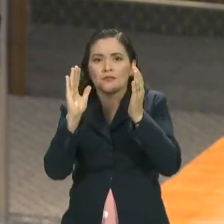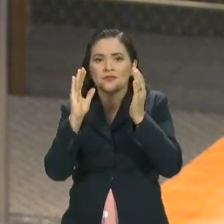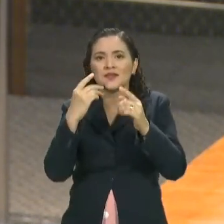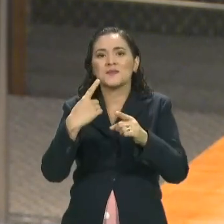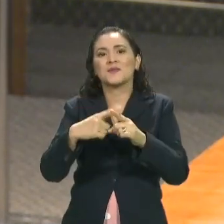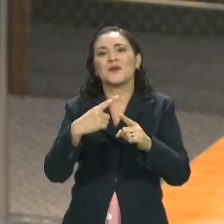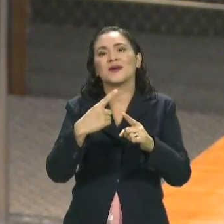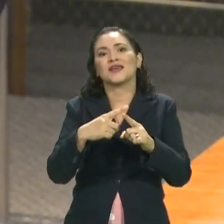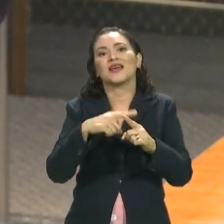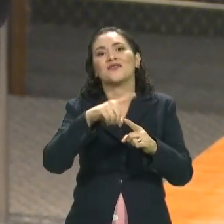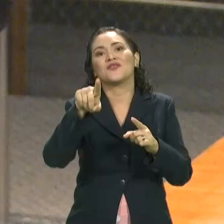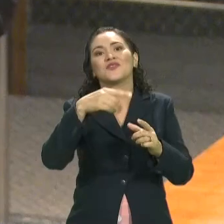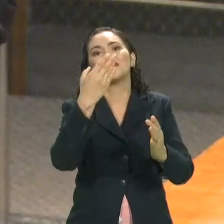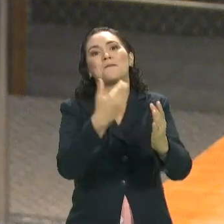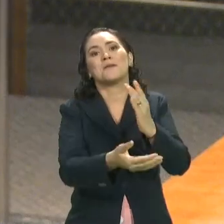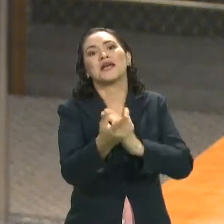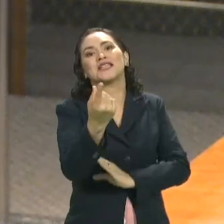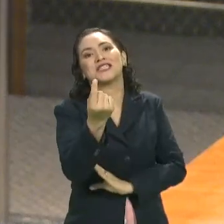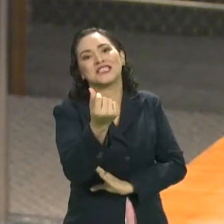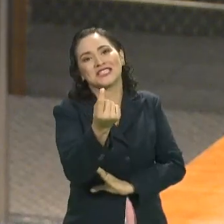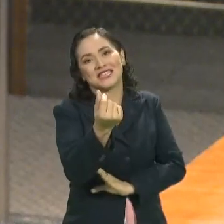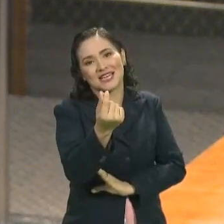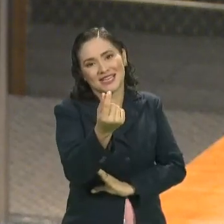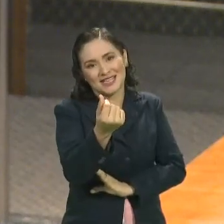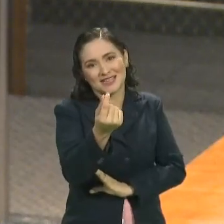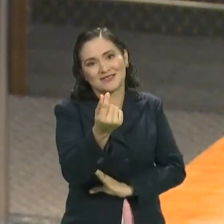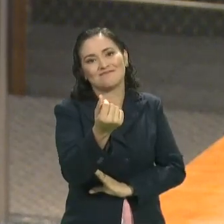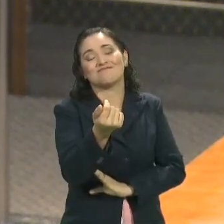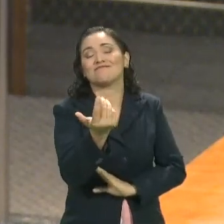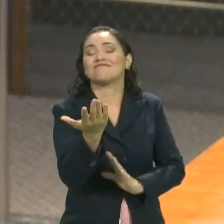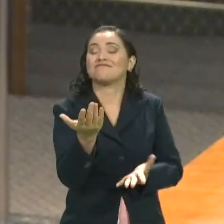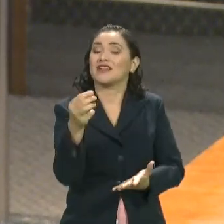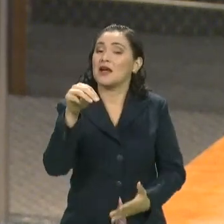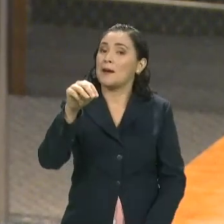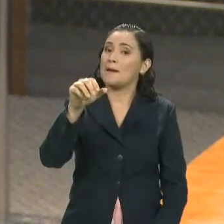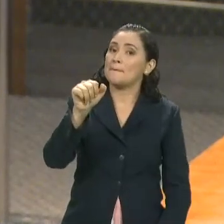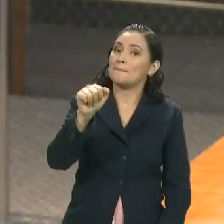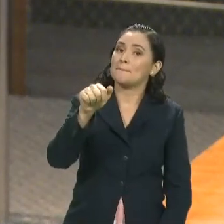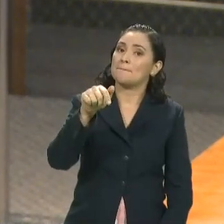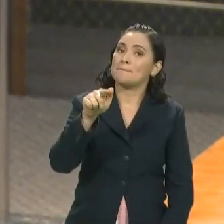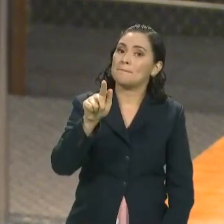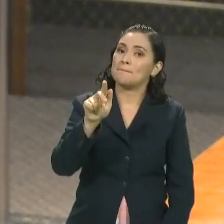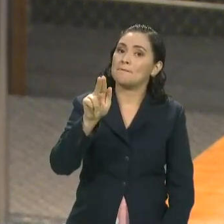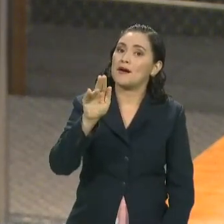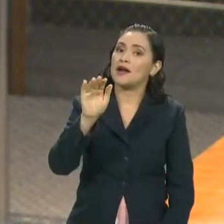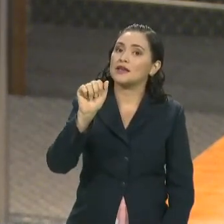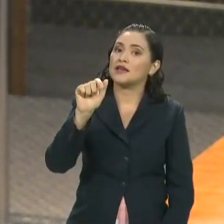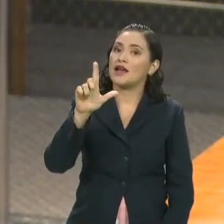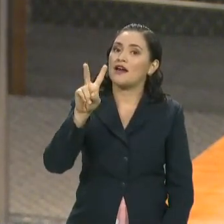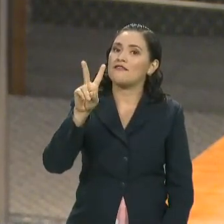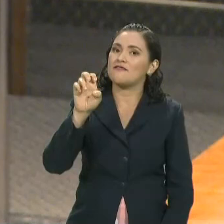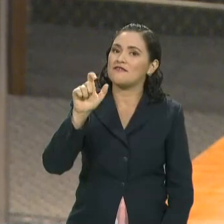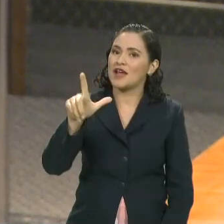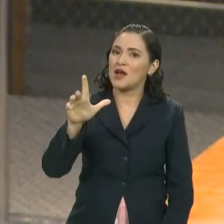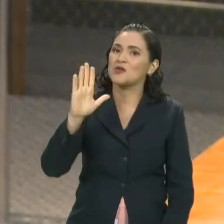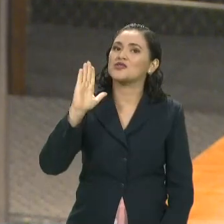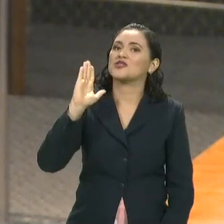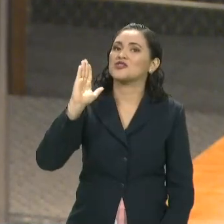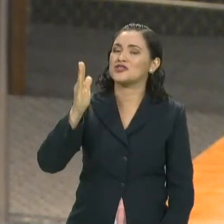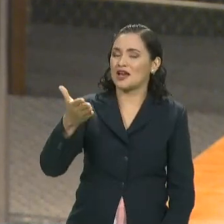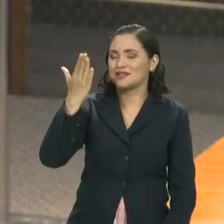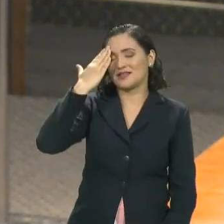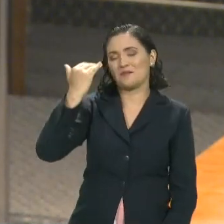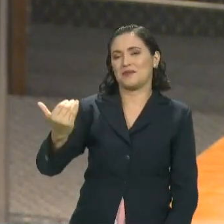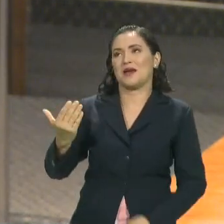500 e tantos anos, como ele soube pensar na frente. O meu caleidoscópio volta ainda nos lados e nos 360 graus, vê assim